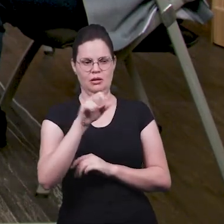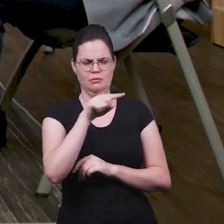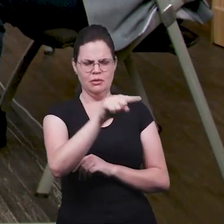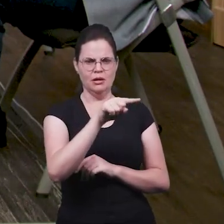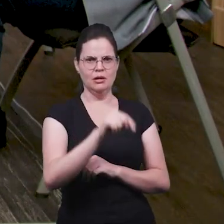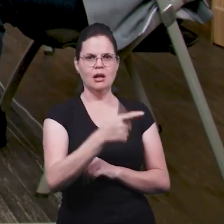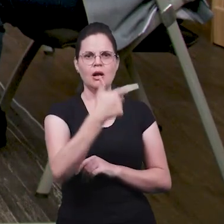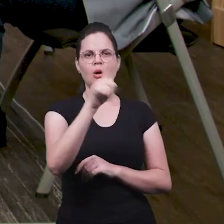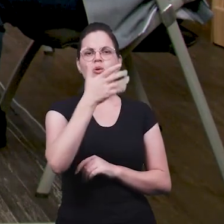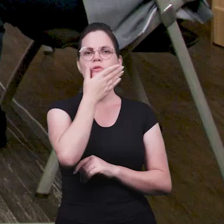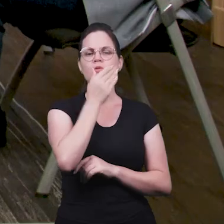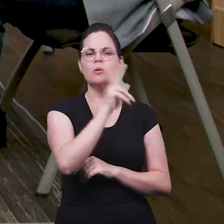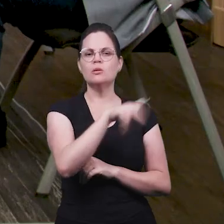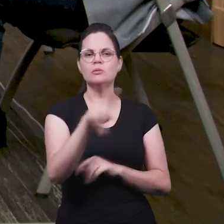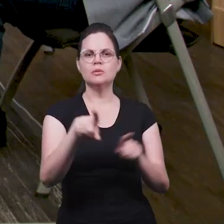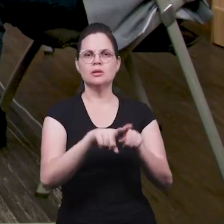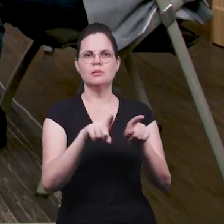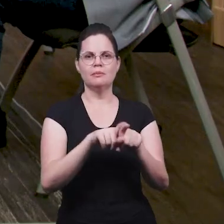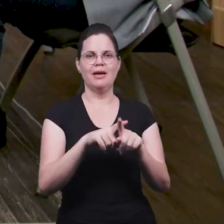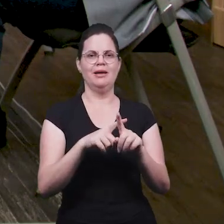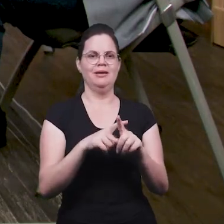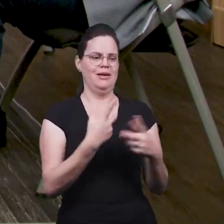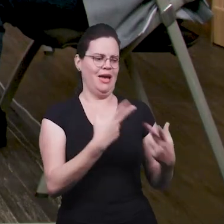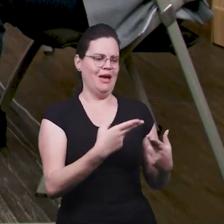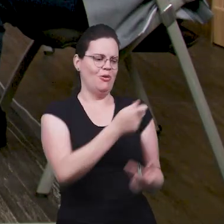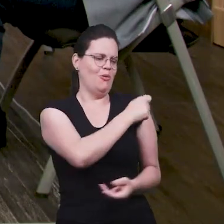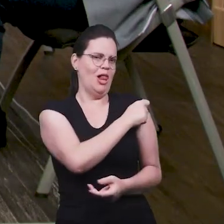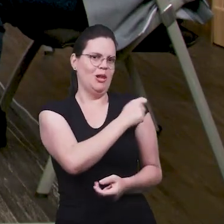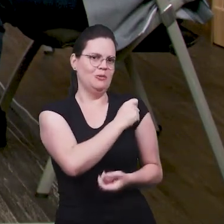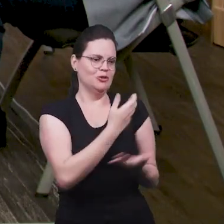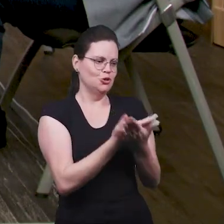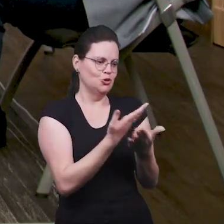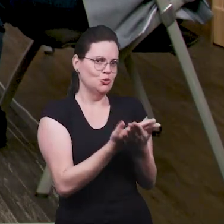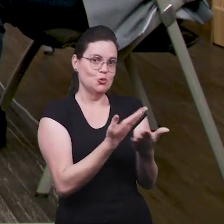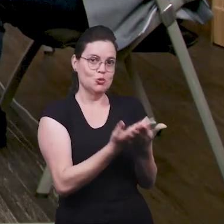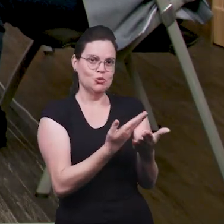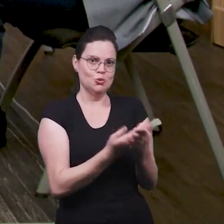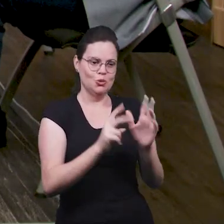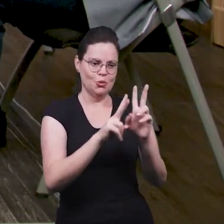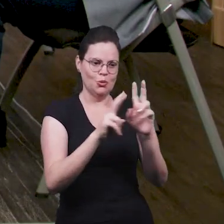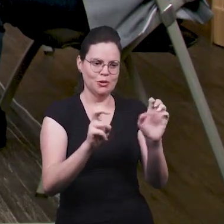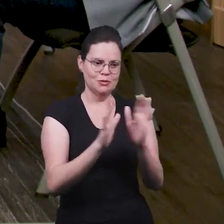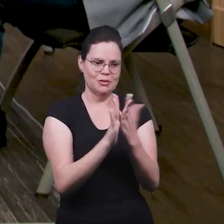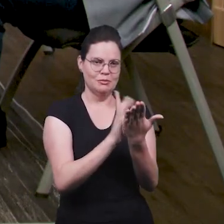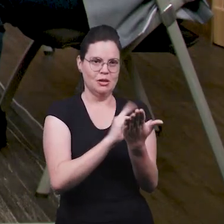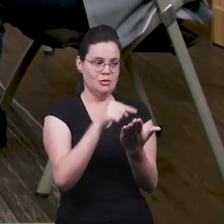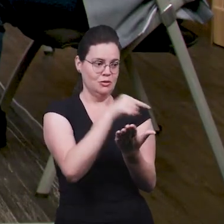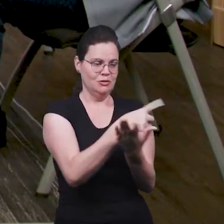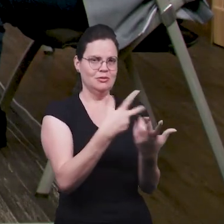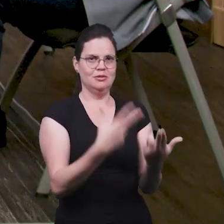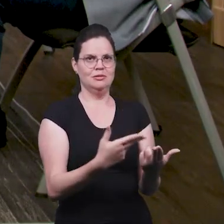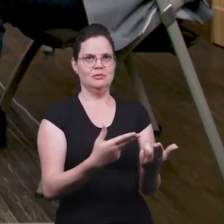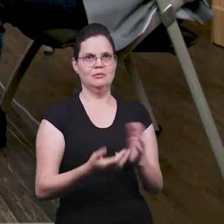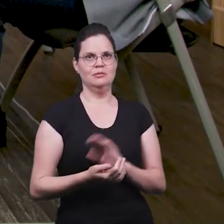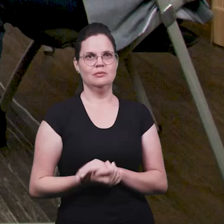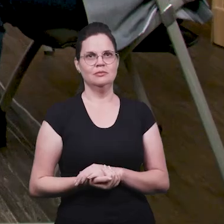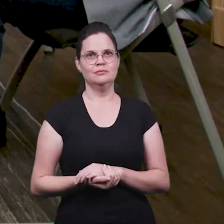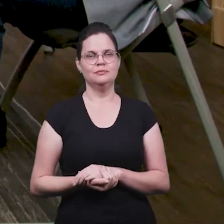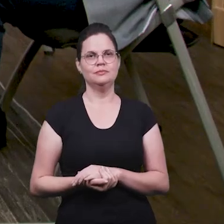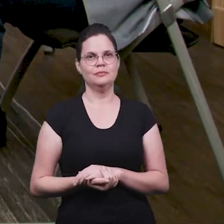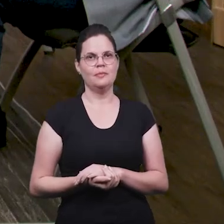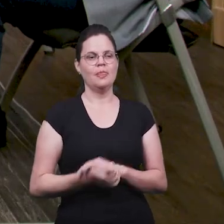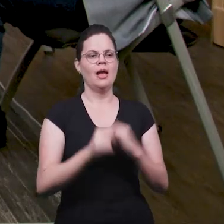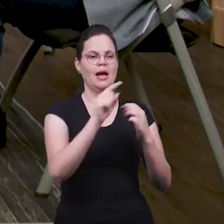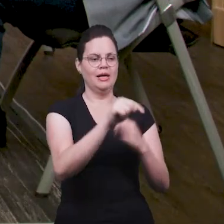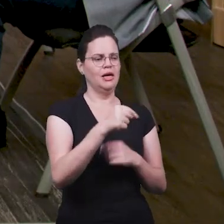Ele já é um discípulo ali, ele é um estudante que ele conheceu esses estudos, essa Bíblia do